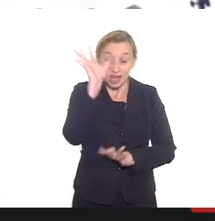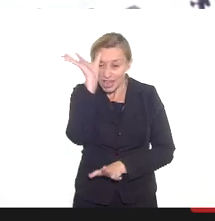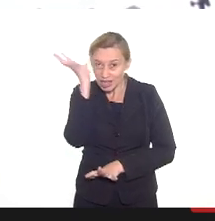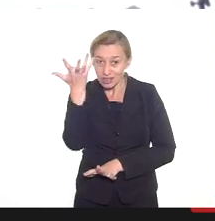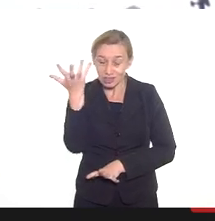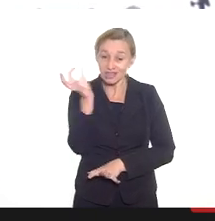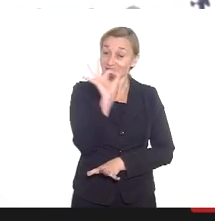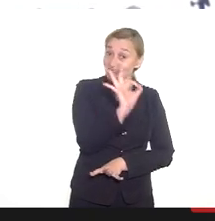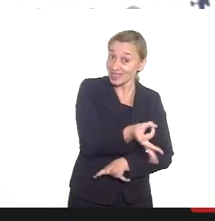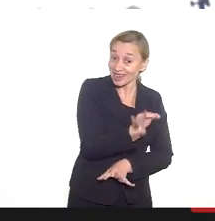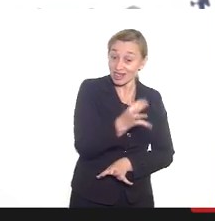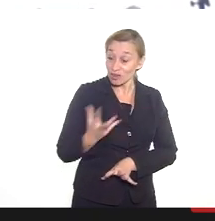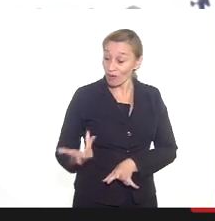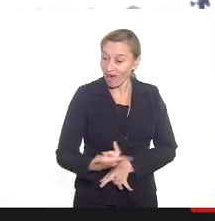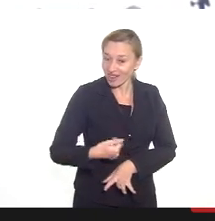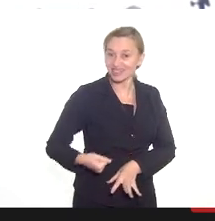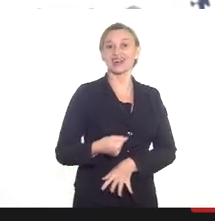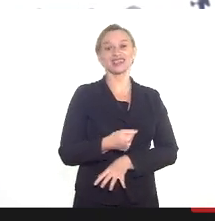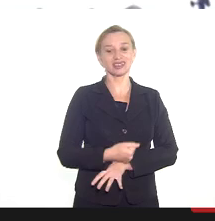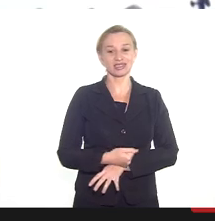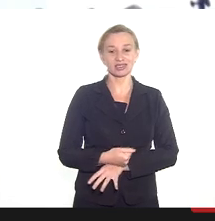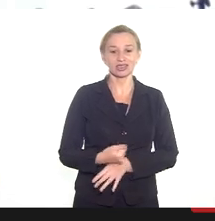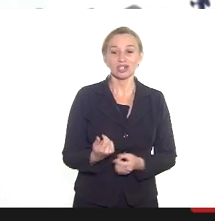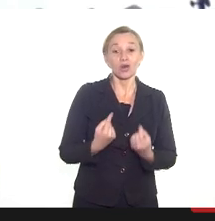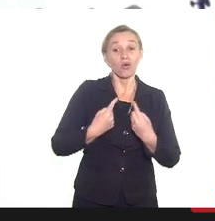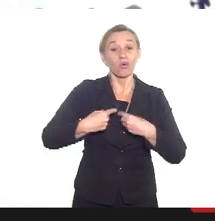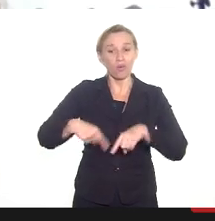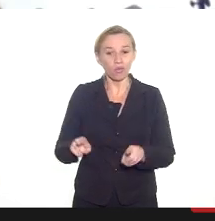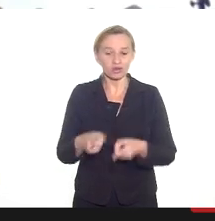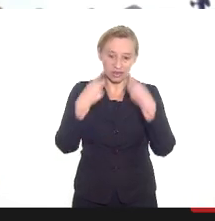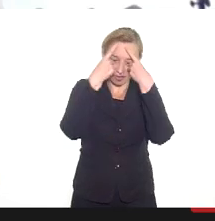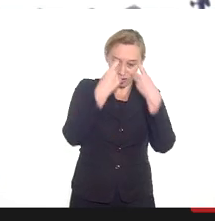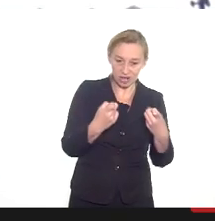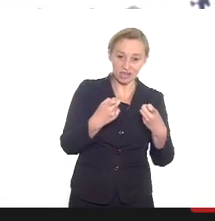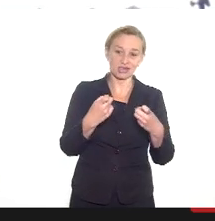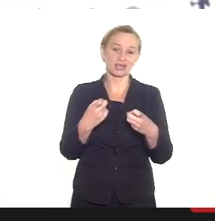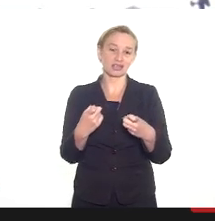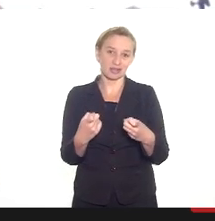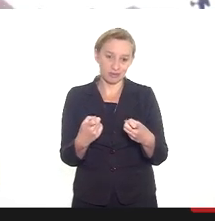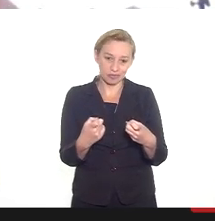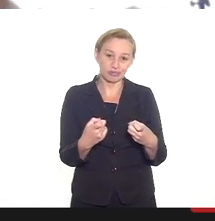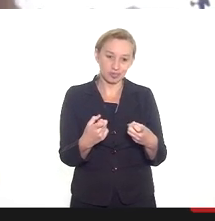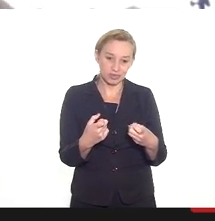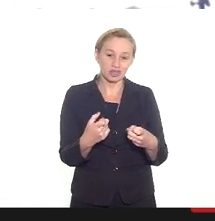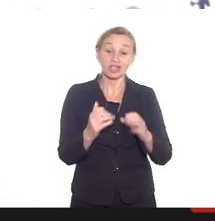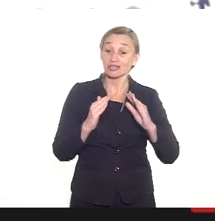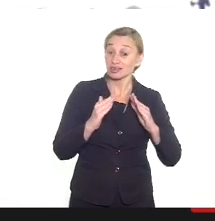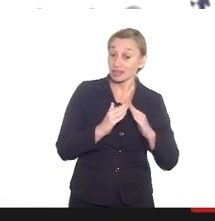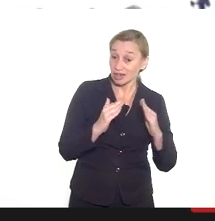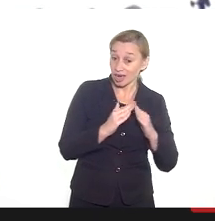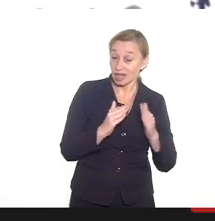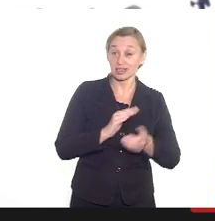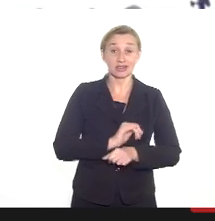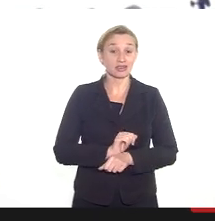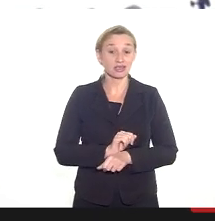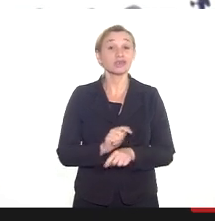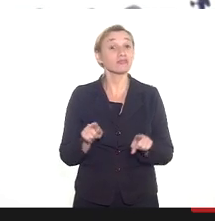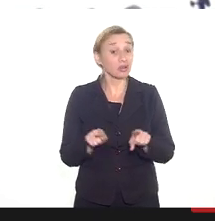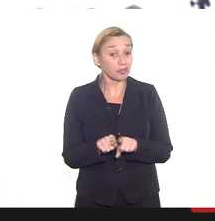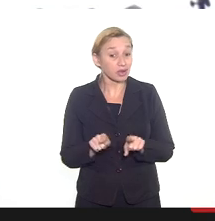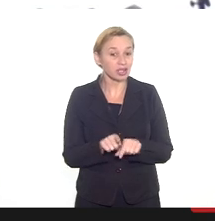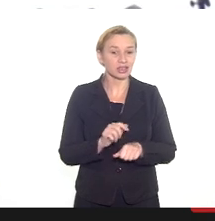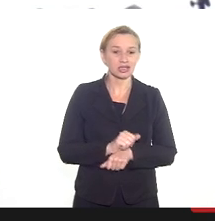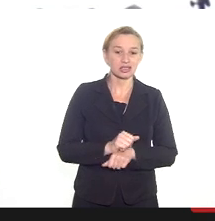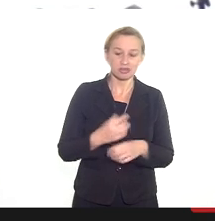soluções eficazes no combate a esse problema de violência doméstica. E mais do que isso,